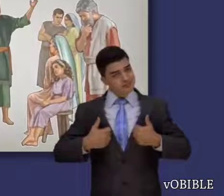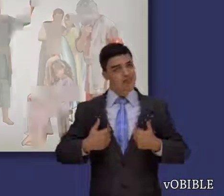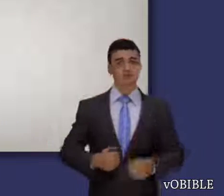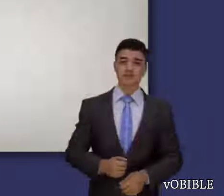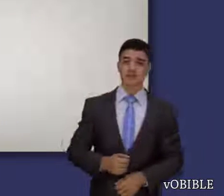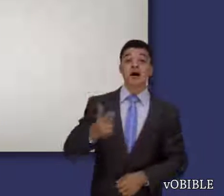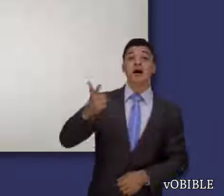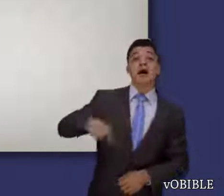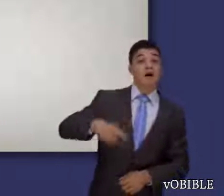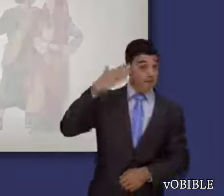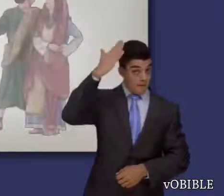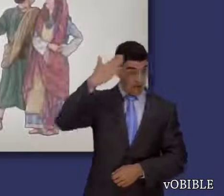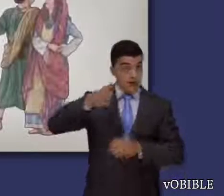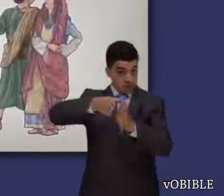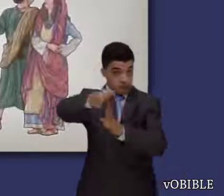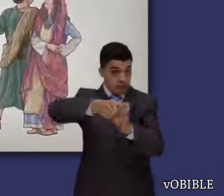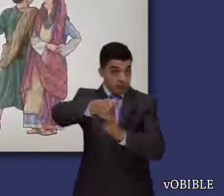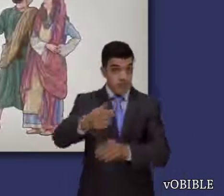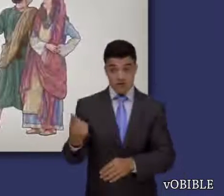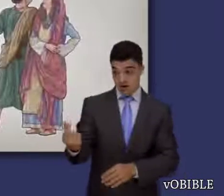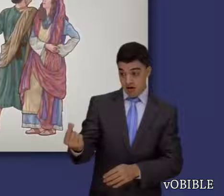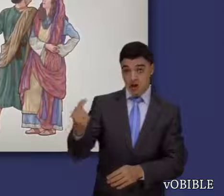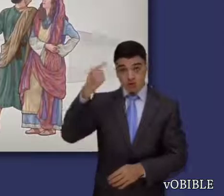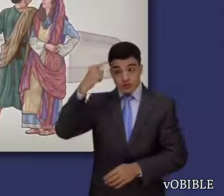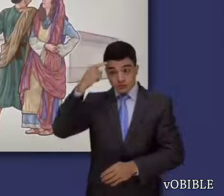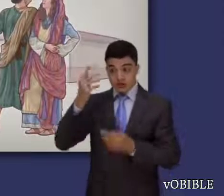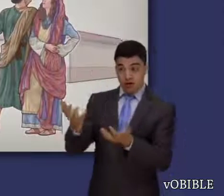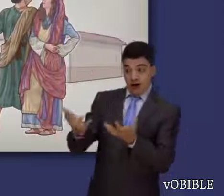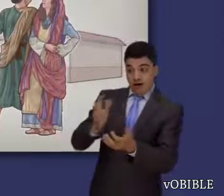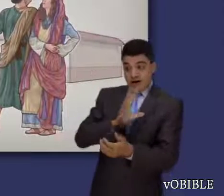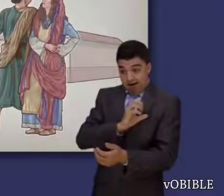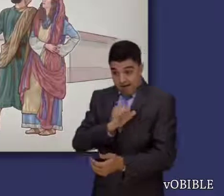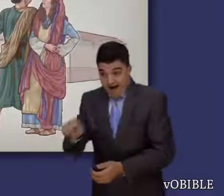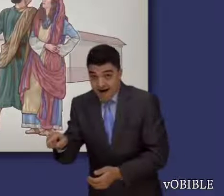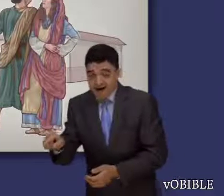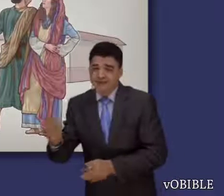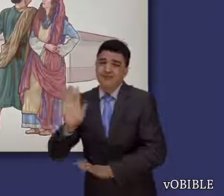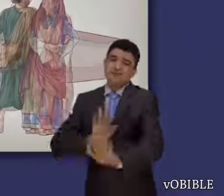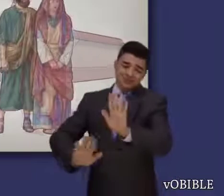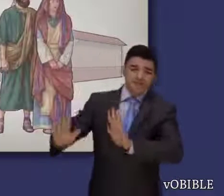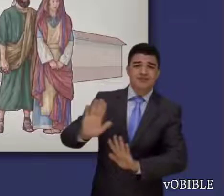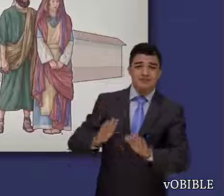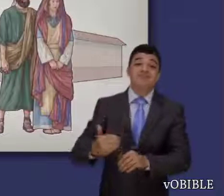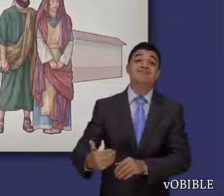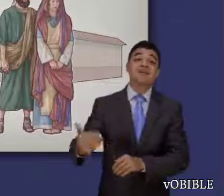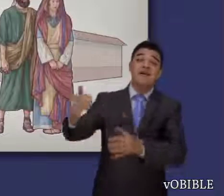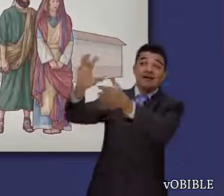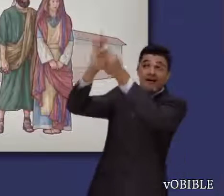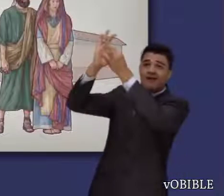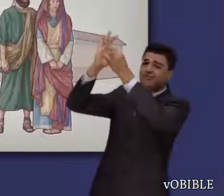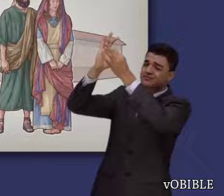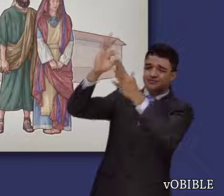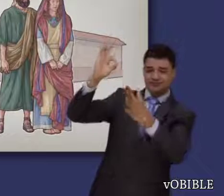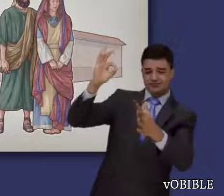orgulho. Ele diz também que os que estão decididos a ficar ricos caem em tentação, em laço e em muitos